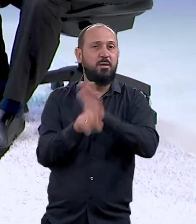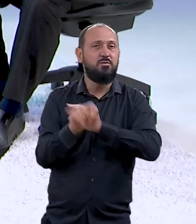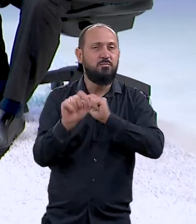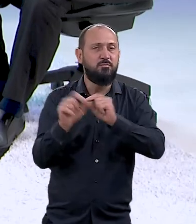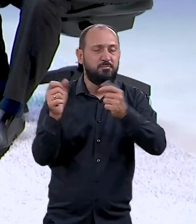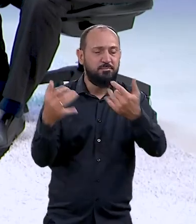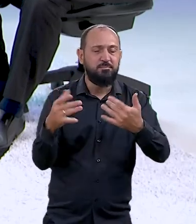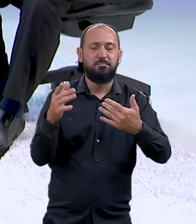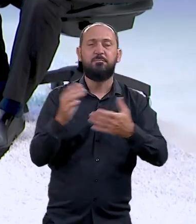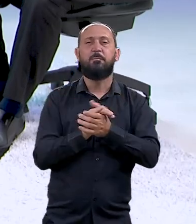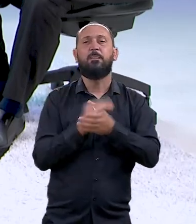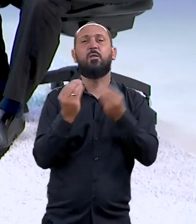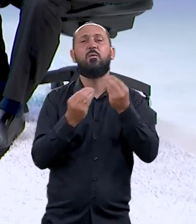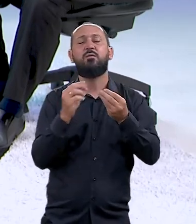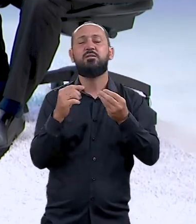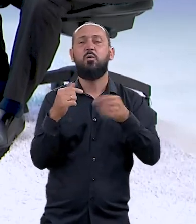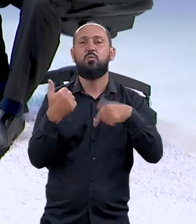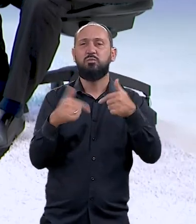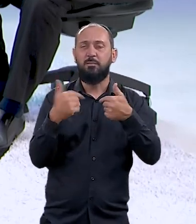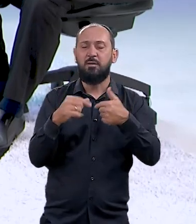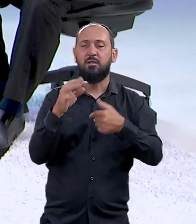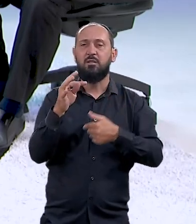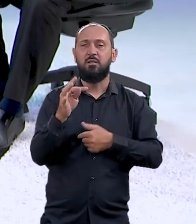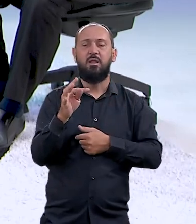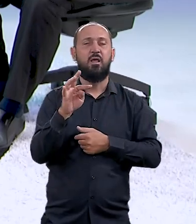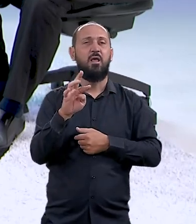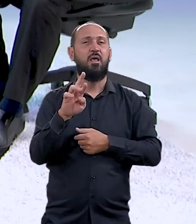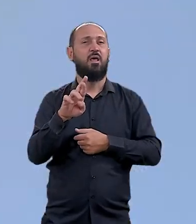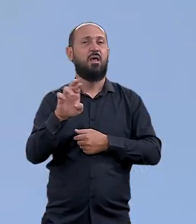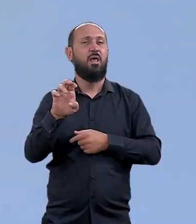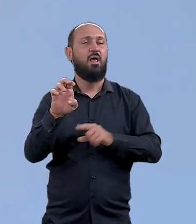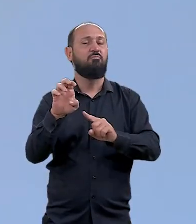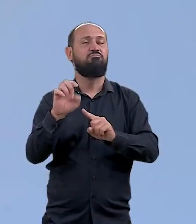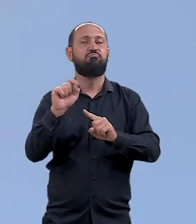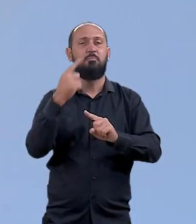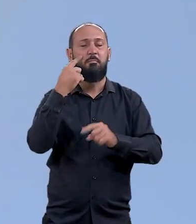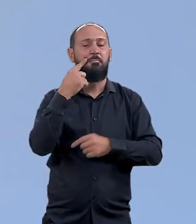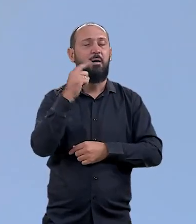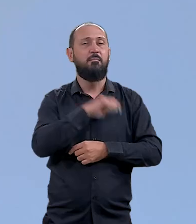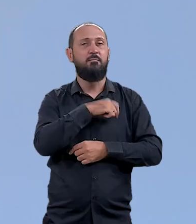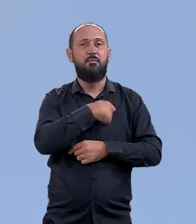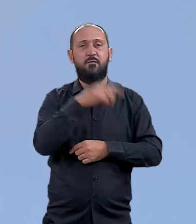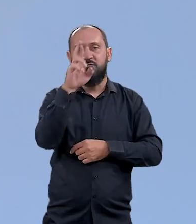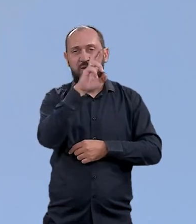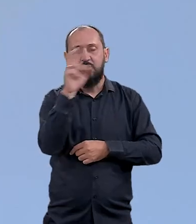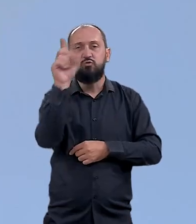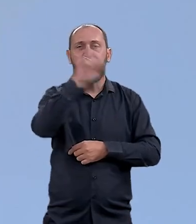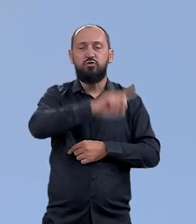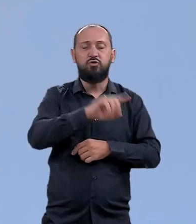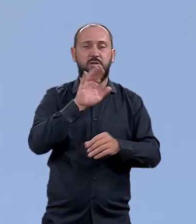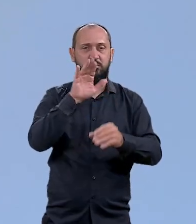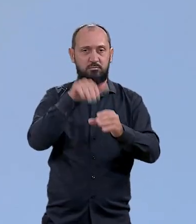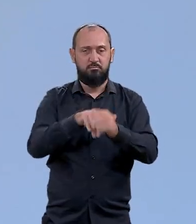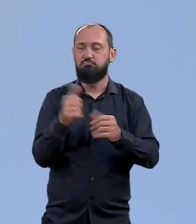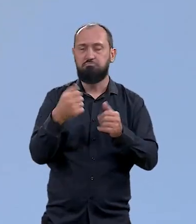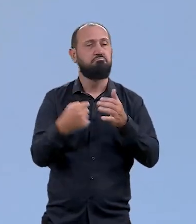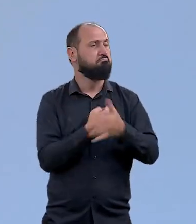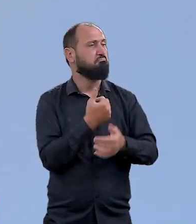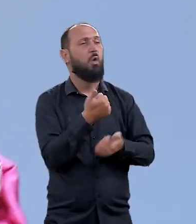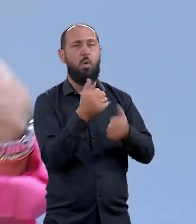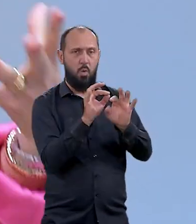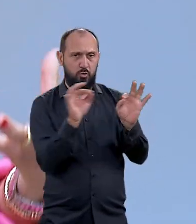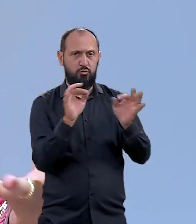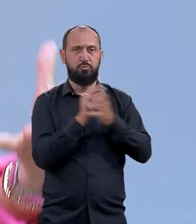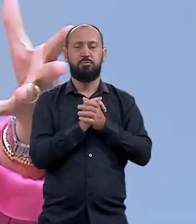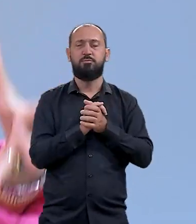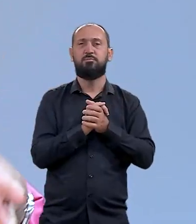né, o TRE para a nossa audiência. É verdade. Eu começo perguntando para você, como é que vai ser a atuação do TRE com